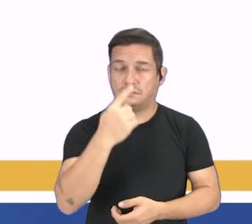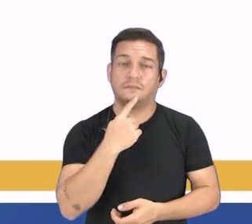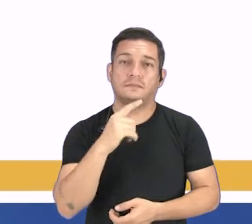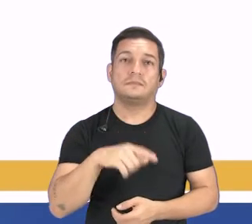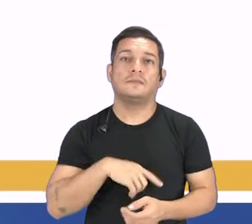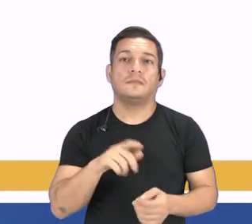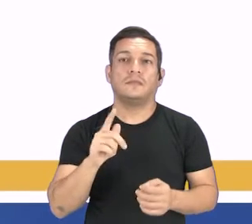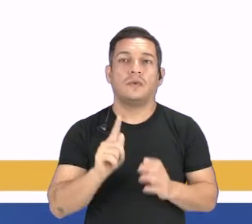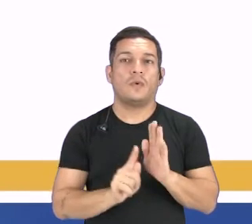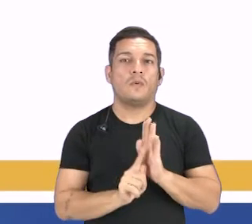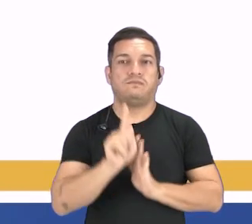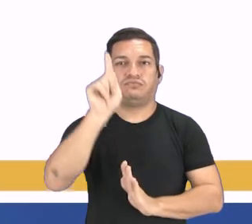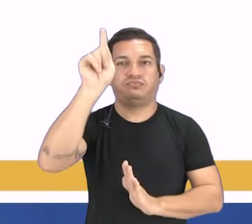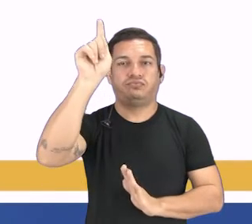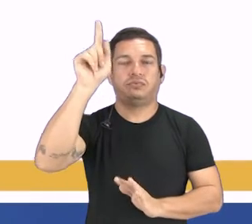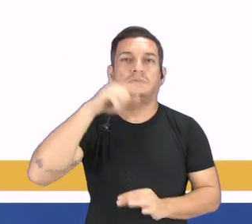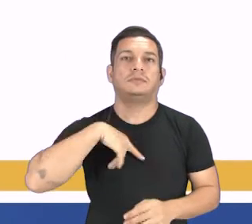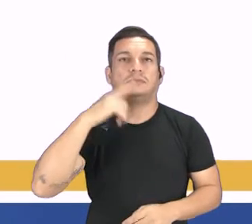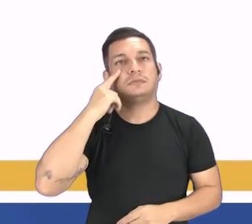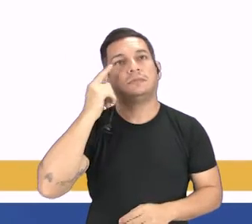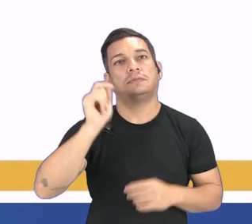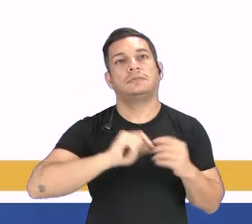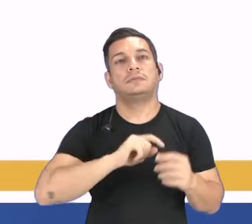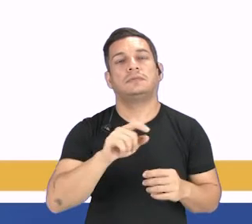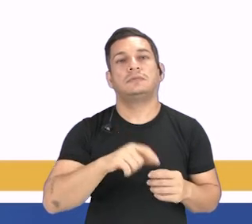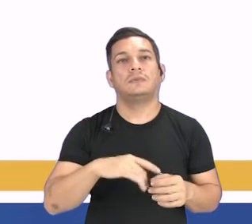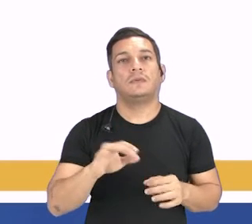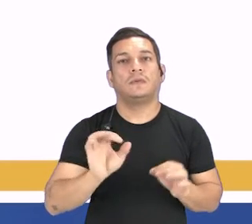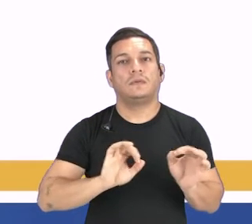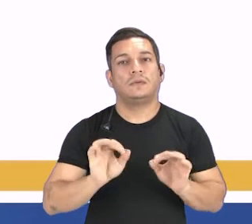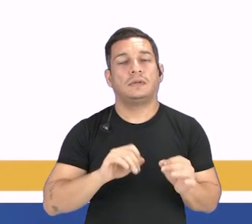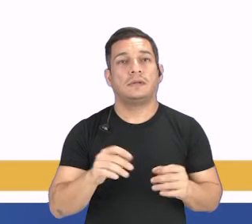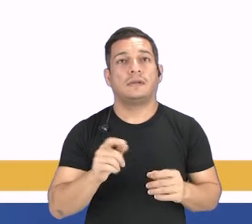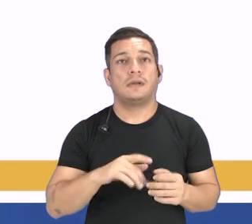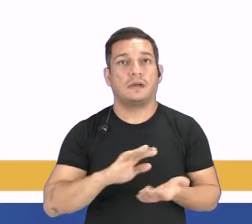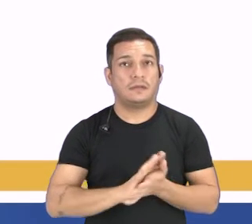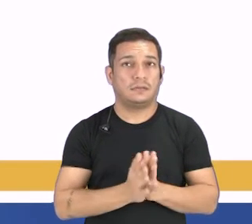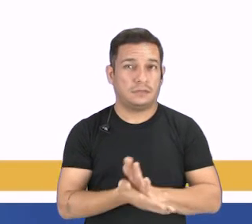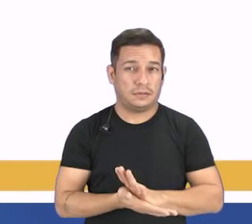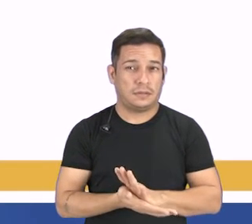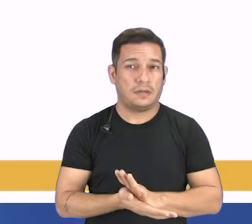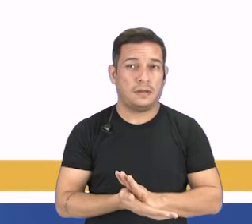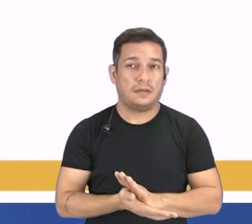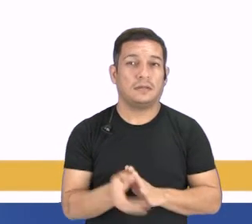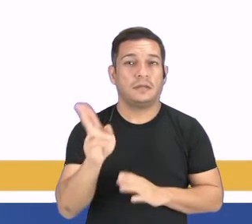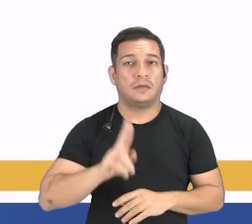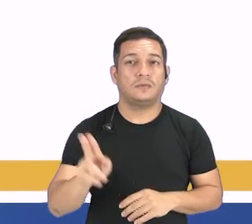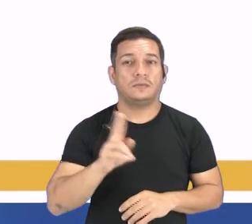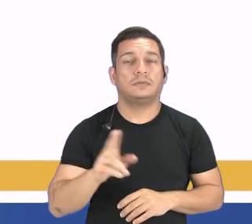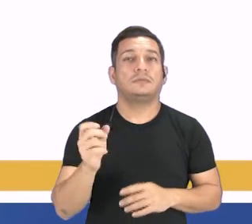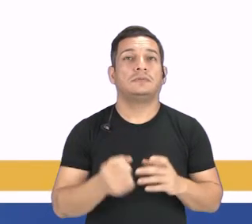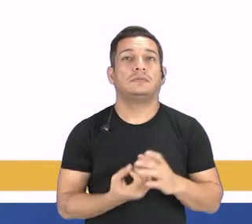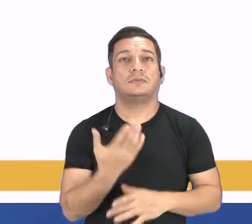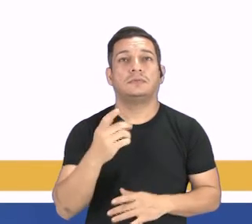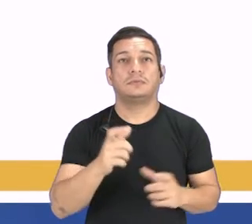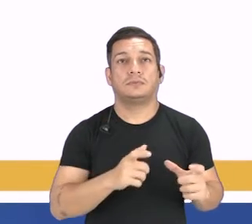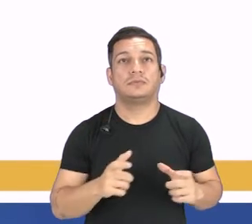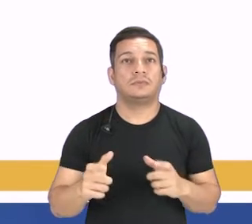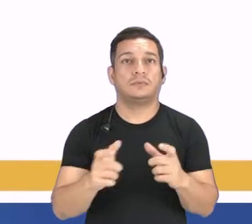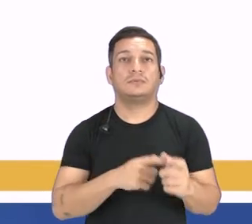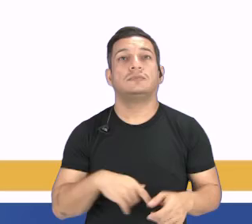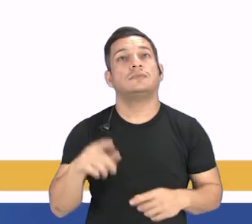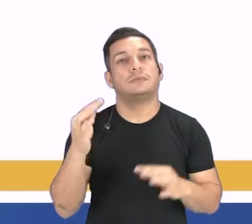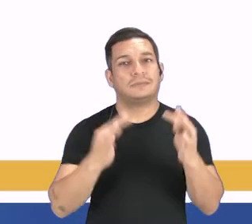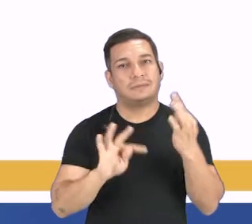desse foguete em cima de um caminhão preparado exclusivamente para ele. As armas de destruição em massa são geradas em ambientes